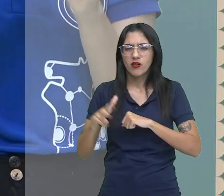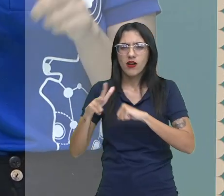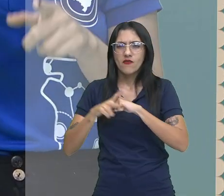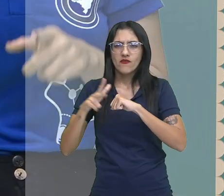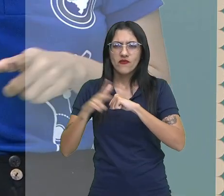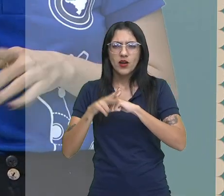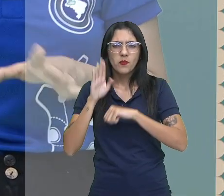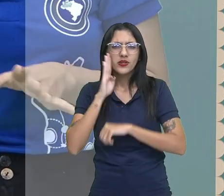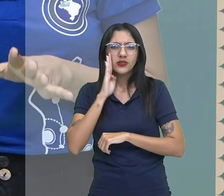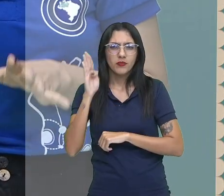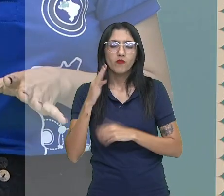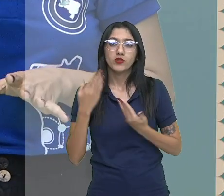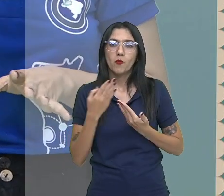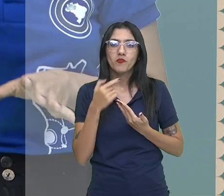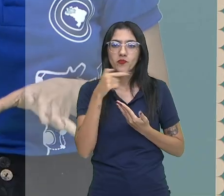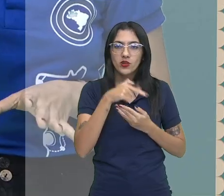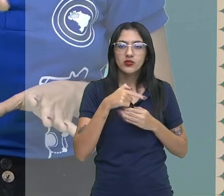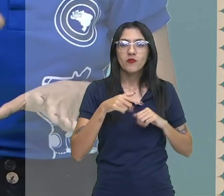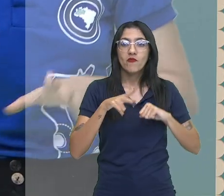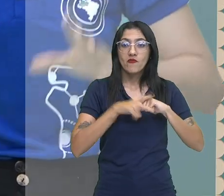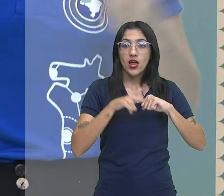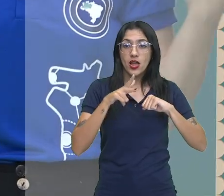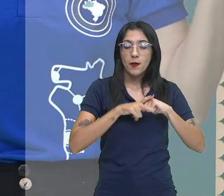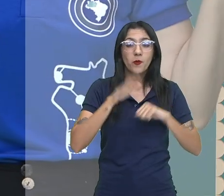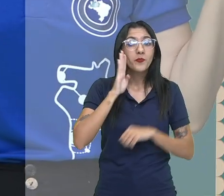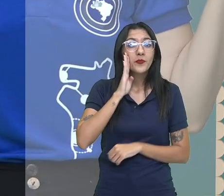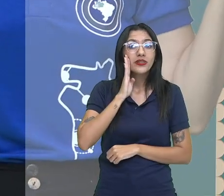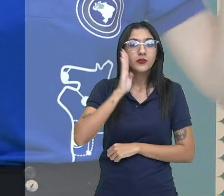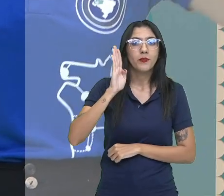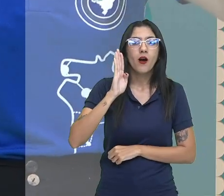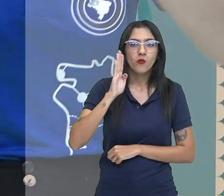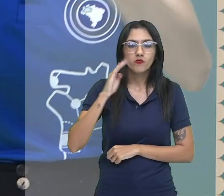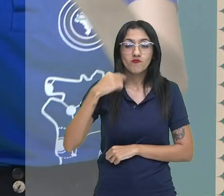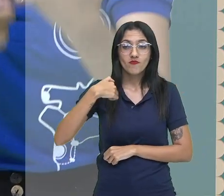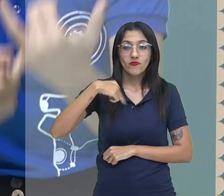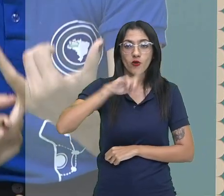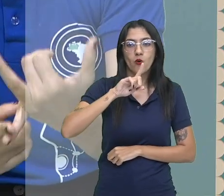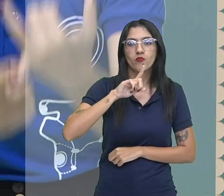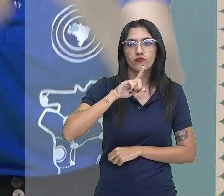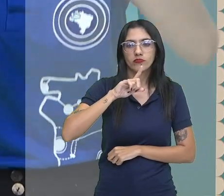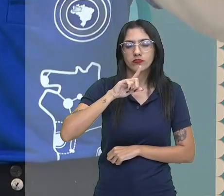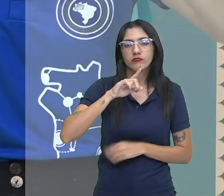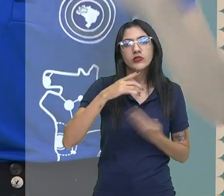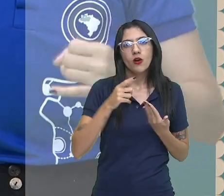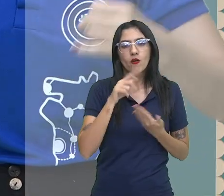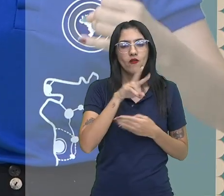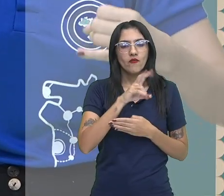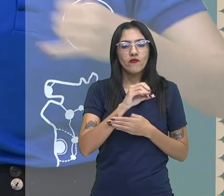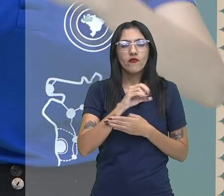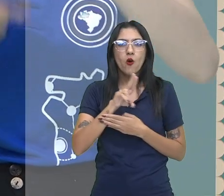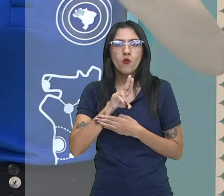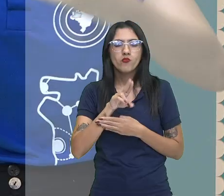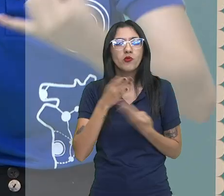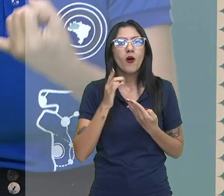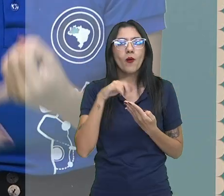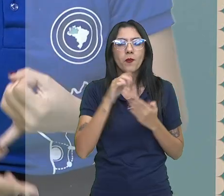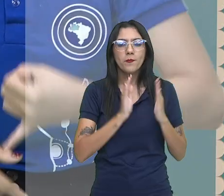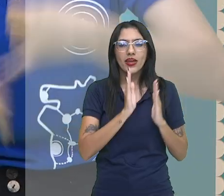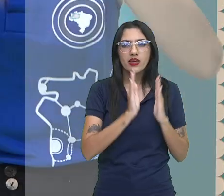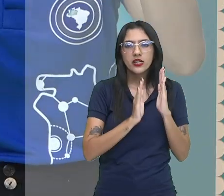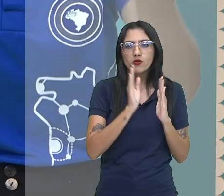verbo auxiliar sempre é o primeiro, vou. Ele indica em que tempo isso vai acontecer